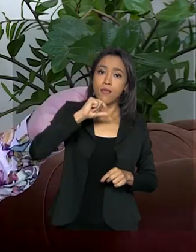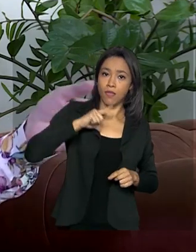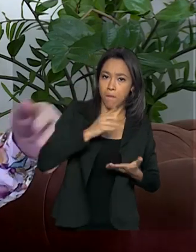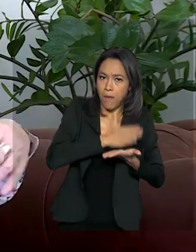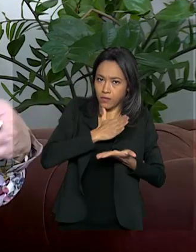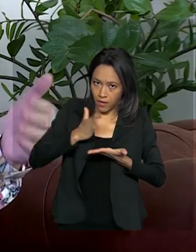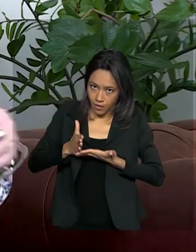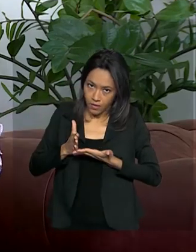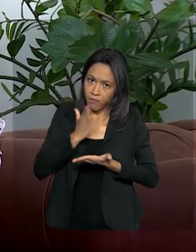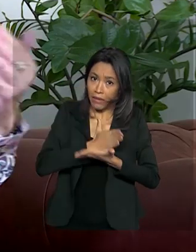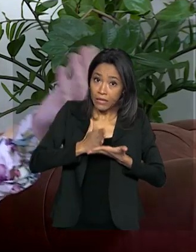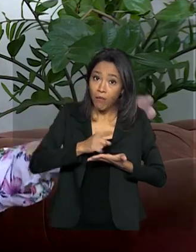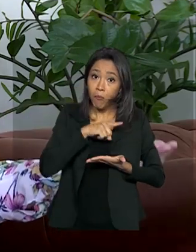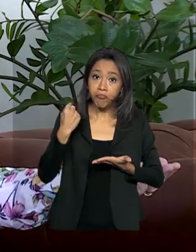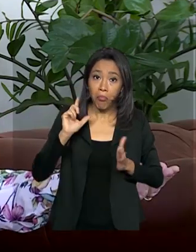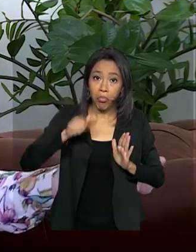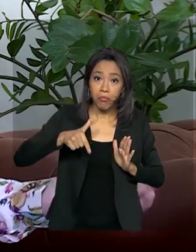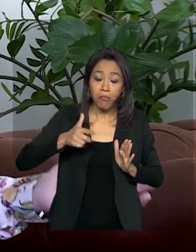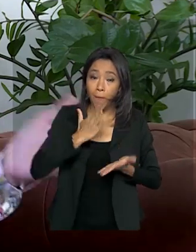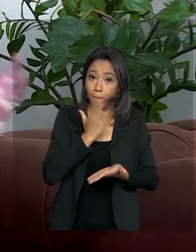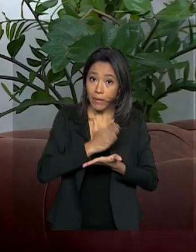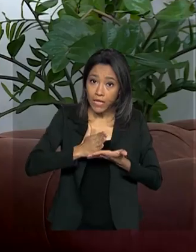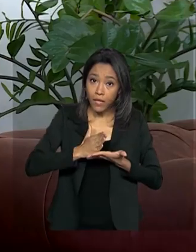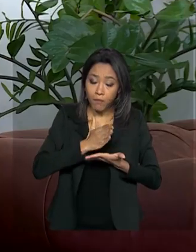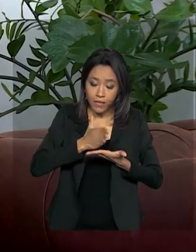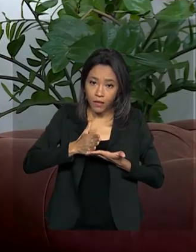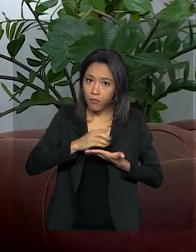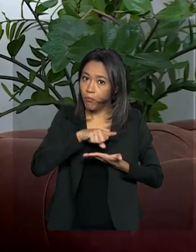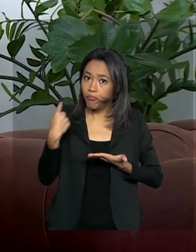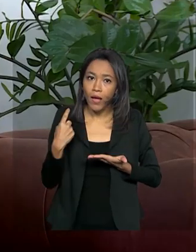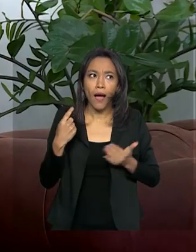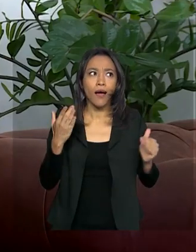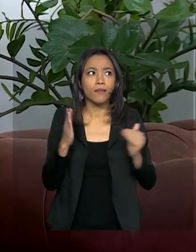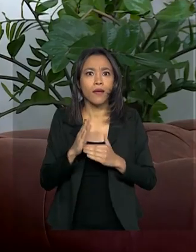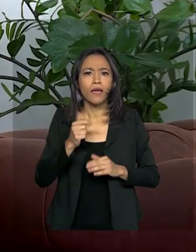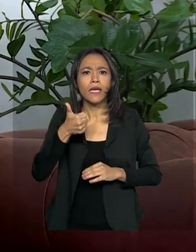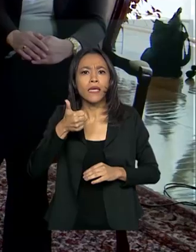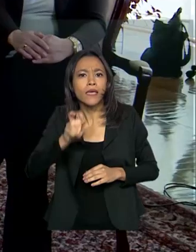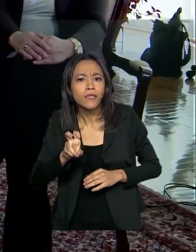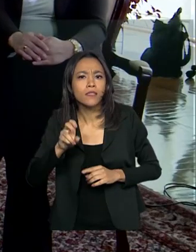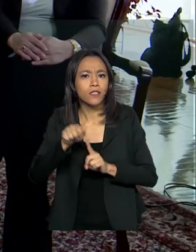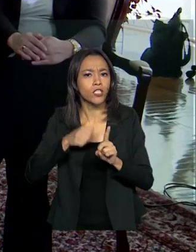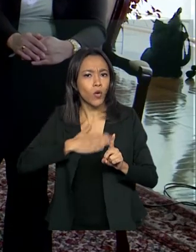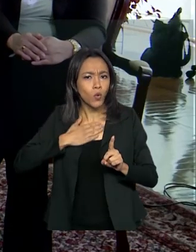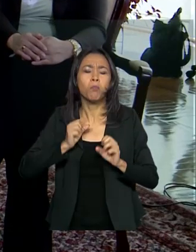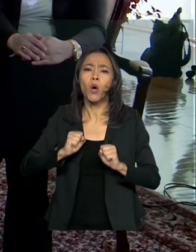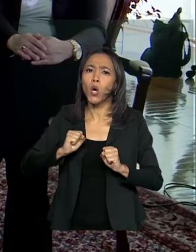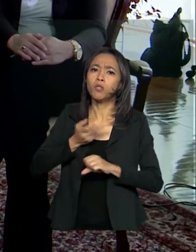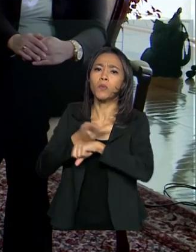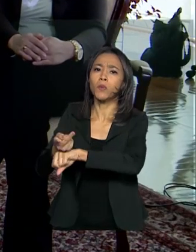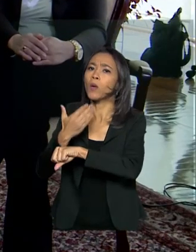parcelas que venceram de janeiro até 15 de agosto podem pedir ao banco